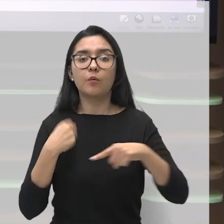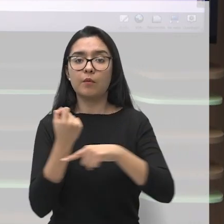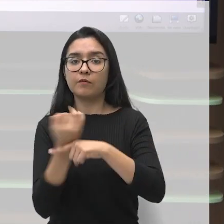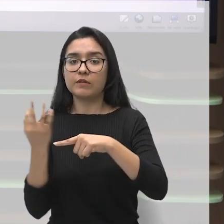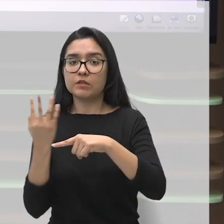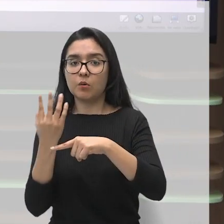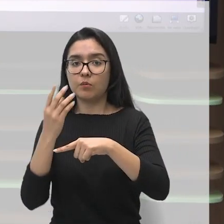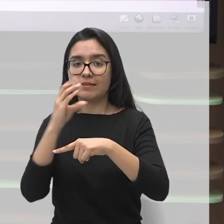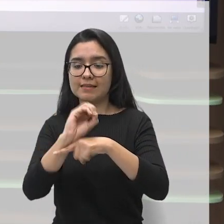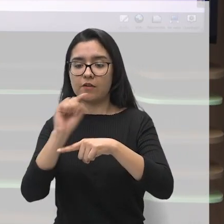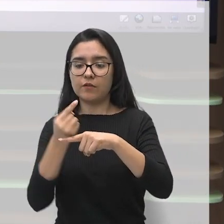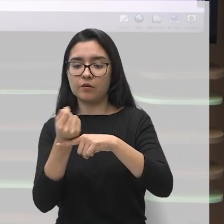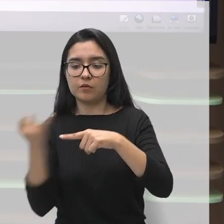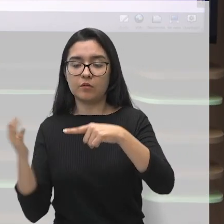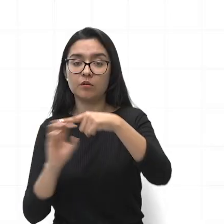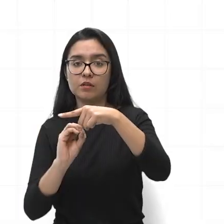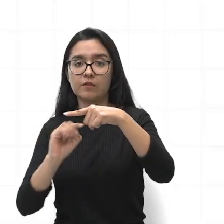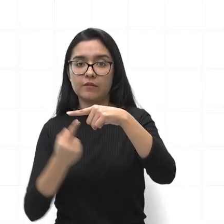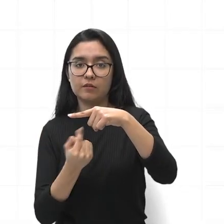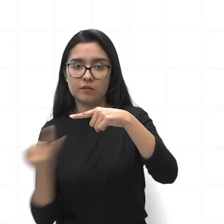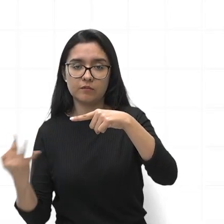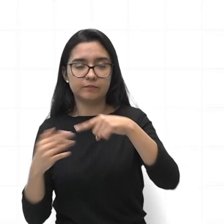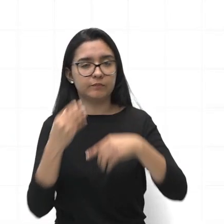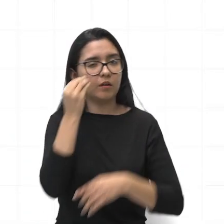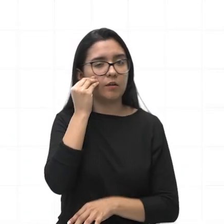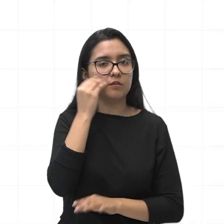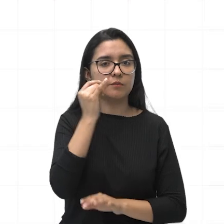fração decimal. Me acompanhe nesse exemplo.